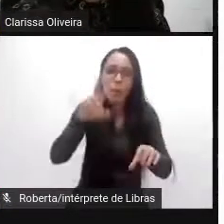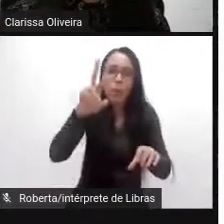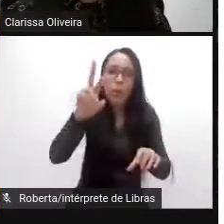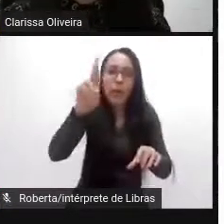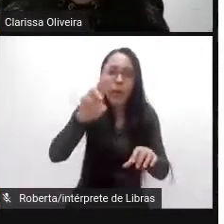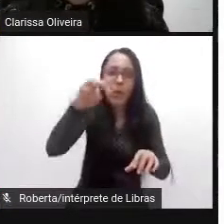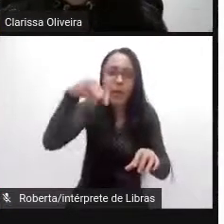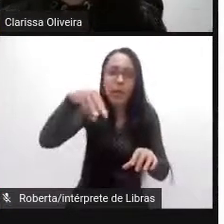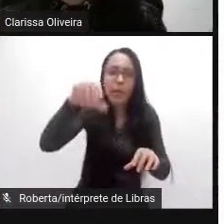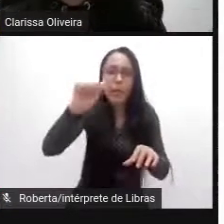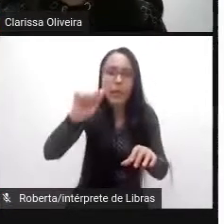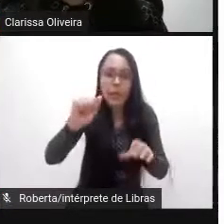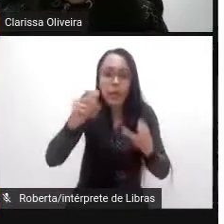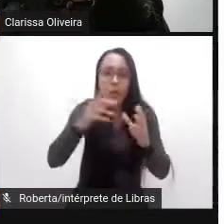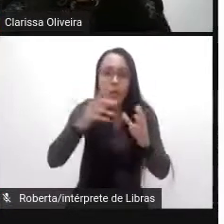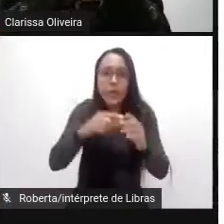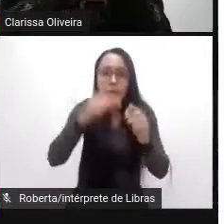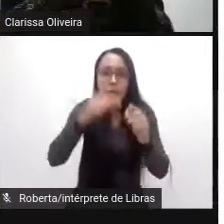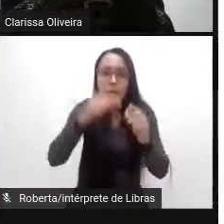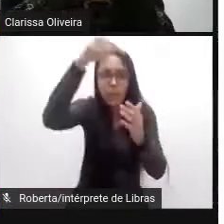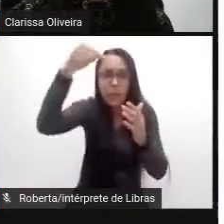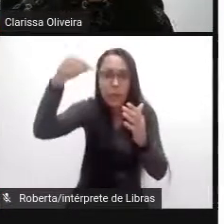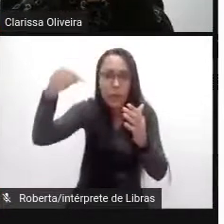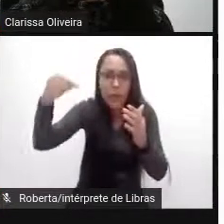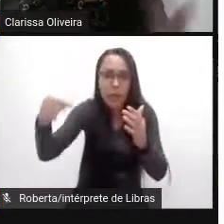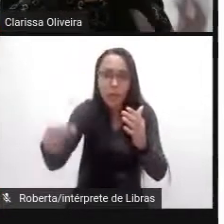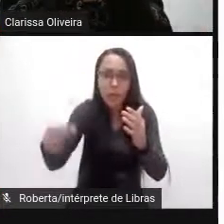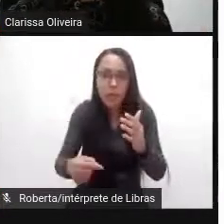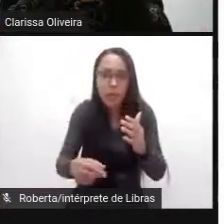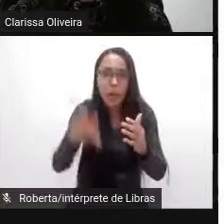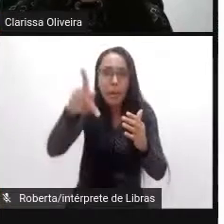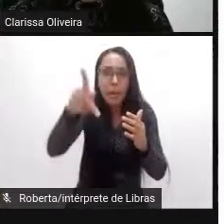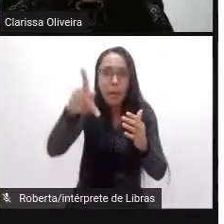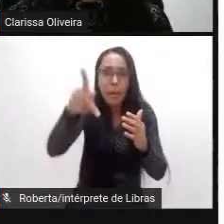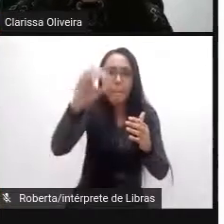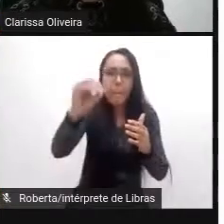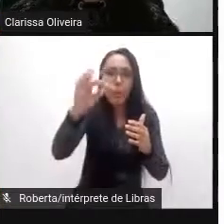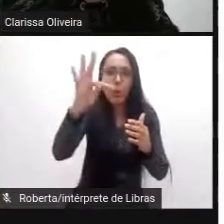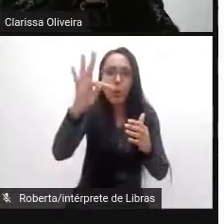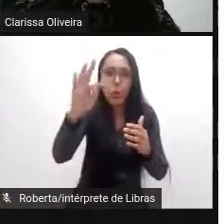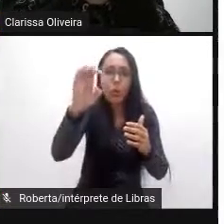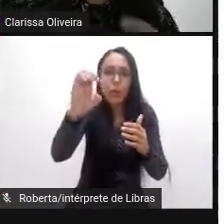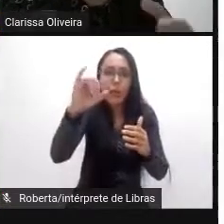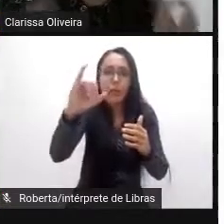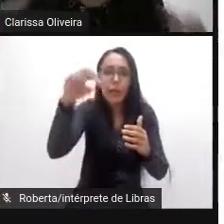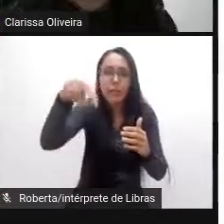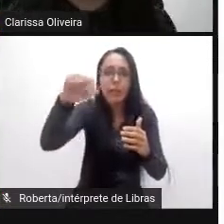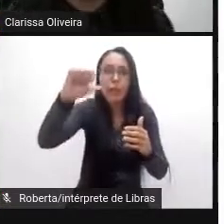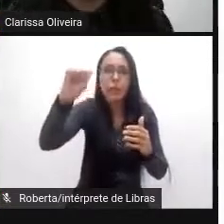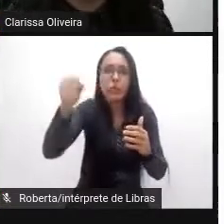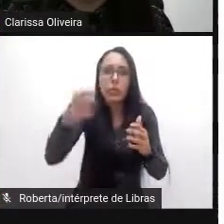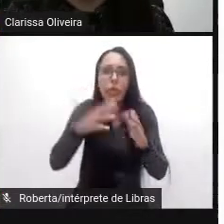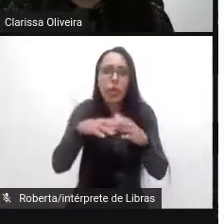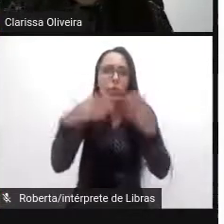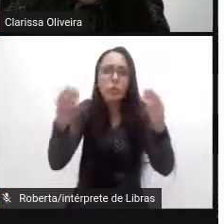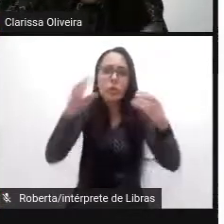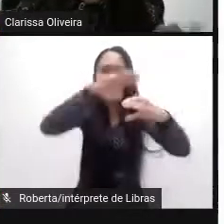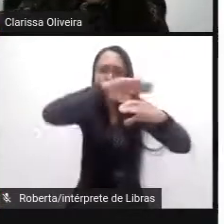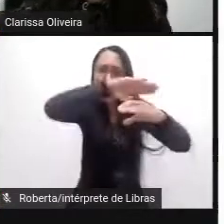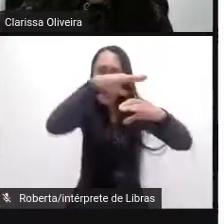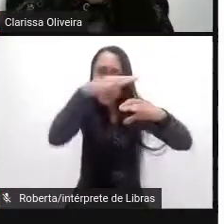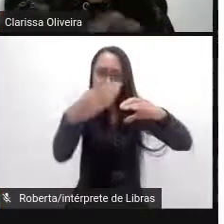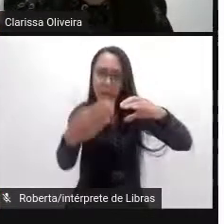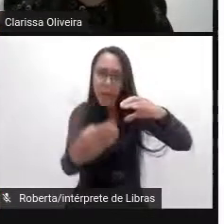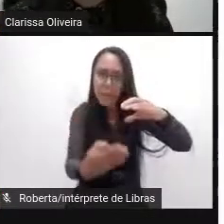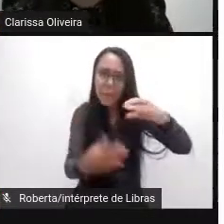várias glicoproteínas. Quando essas glicoproteínas, vamos dizer assim, é como se fosse uma camada de gordura. Como é que a